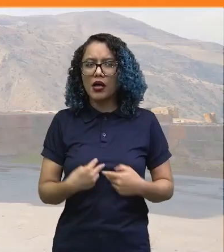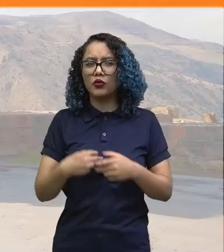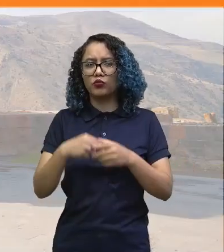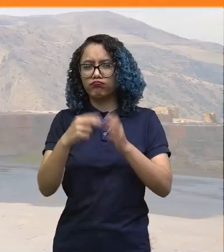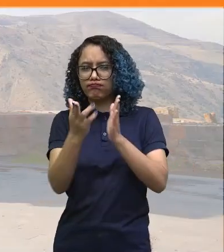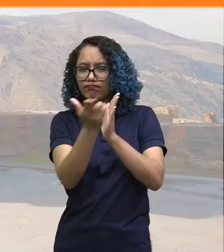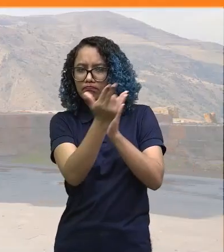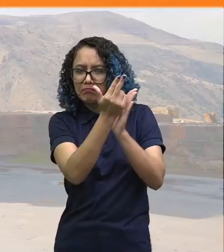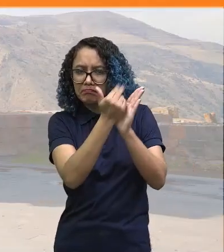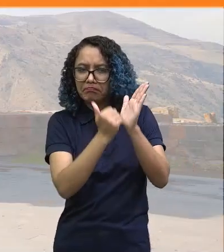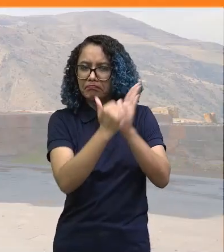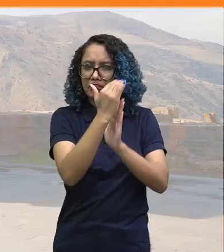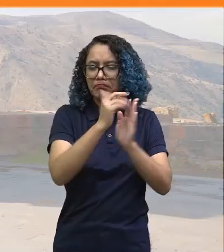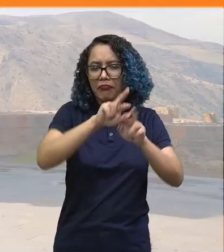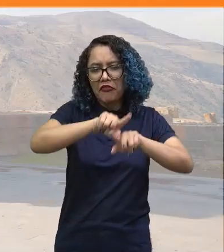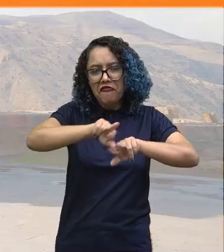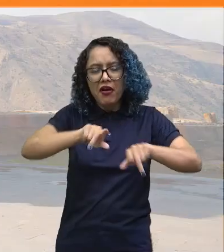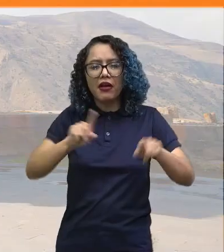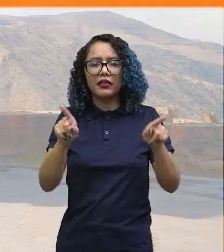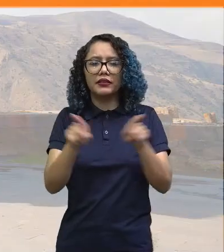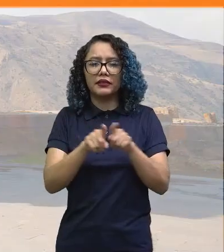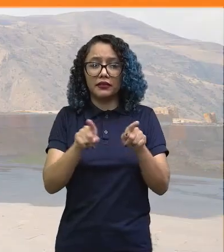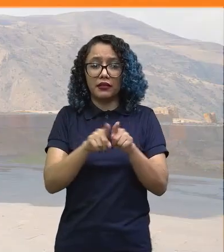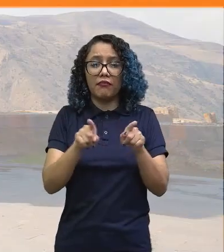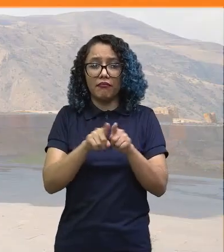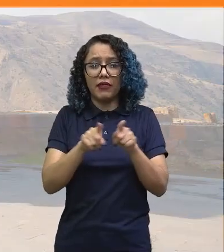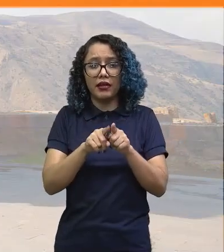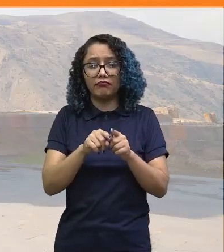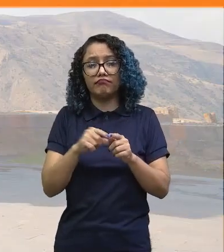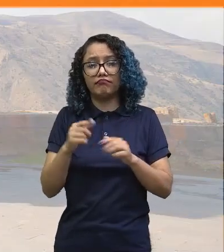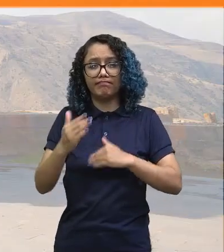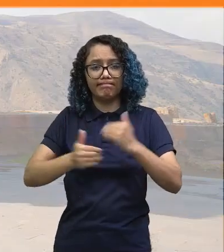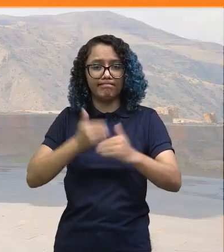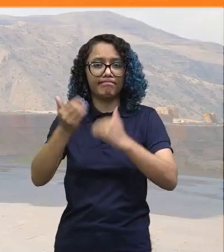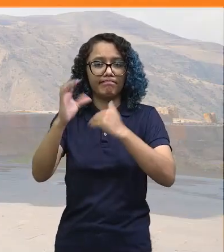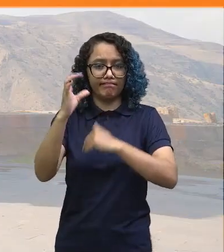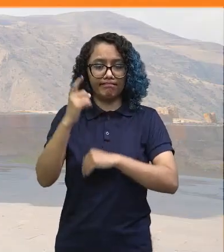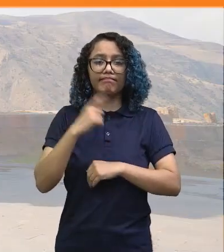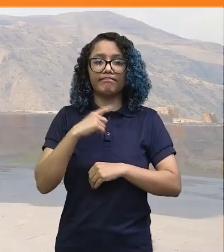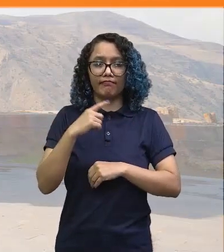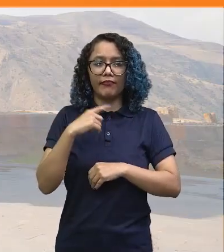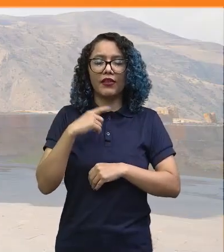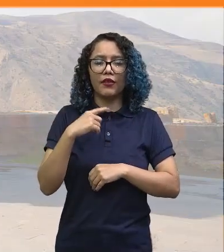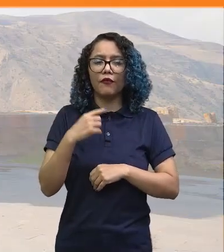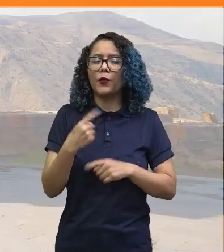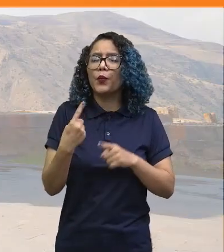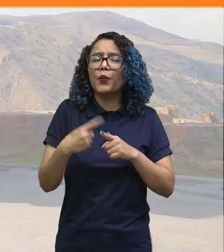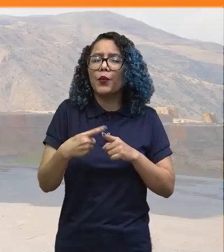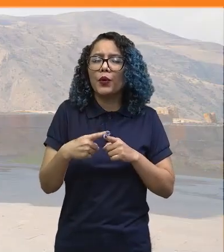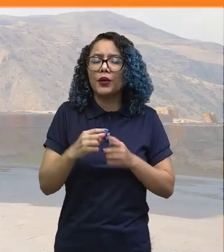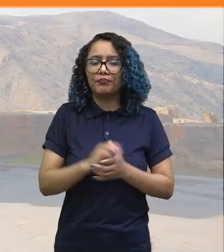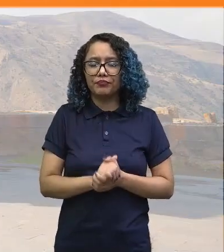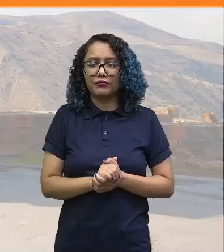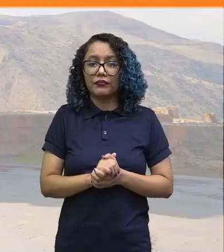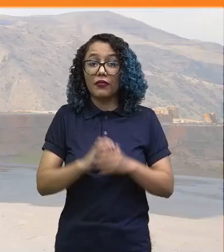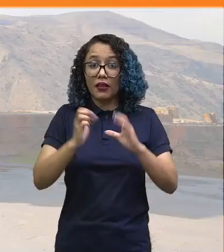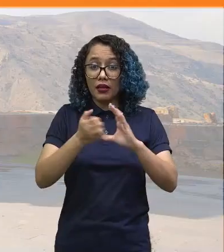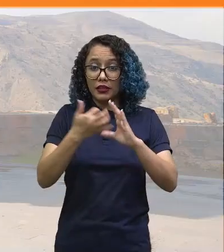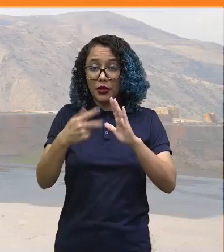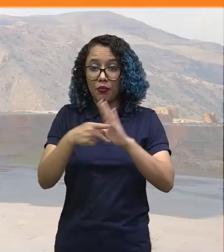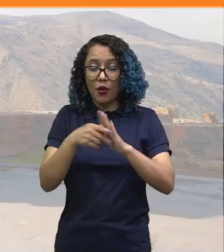Além disso, ocorreu os avanços científicos, porque uma das características desse período é